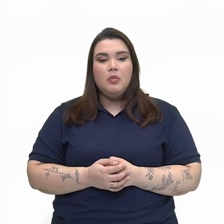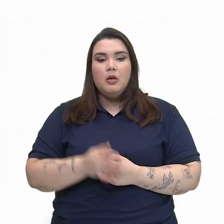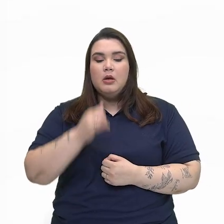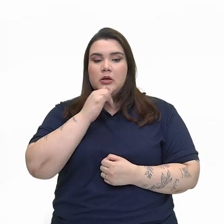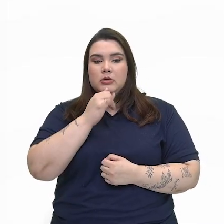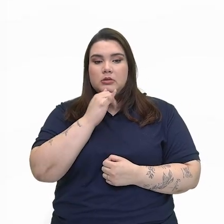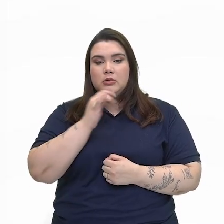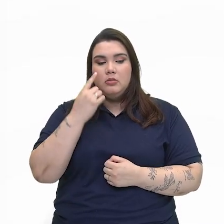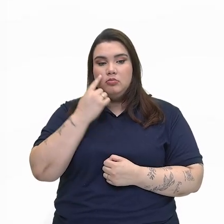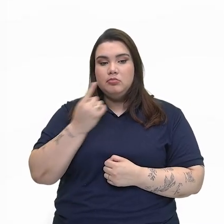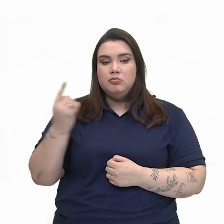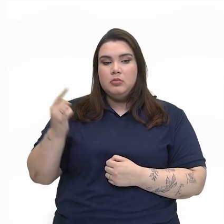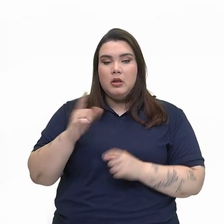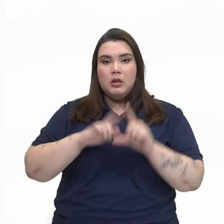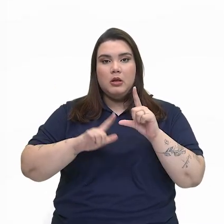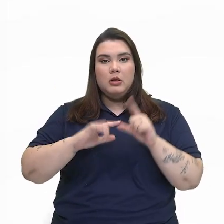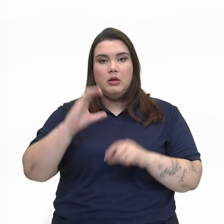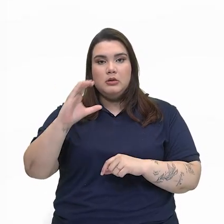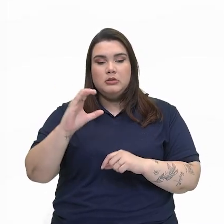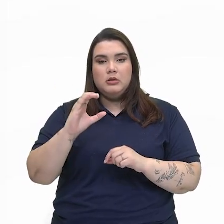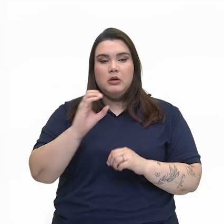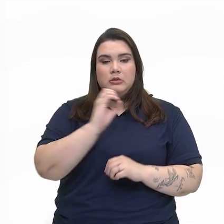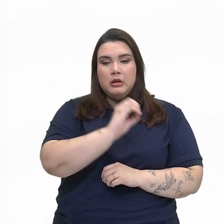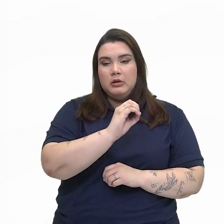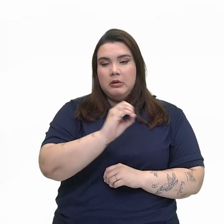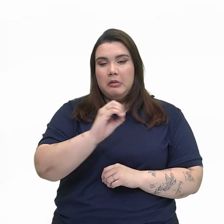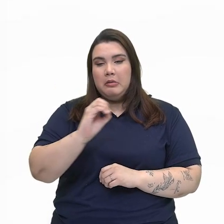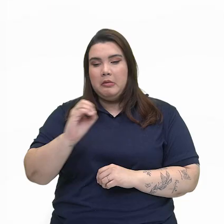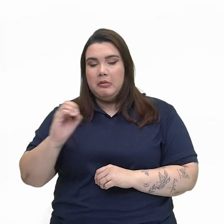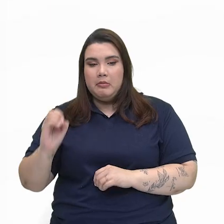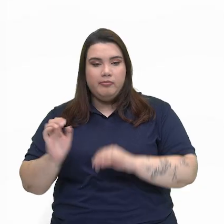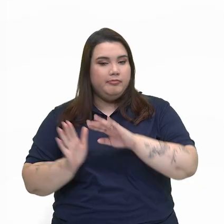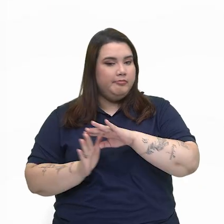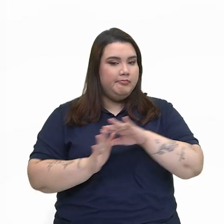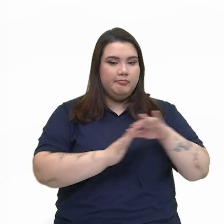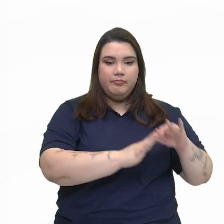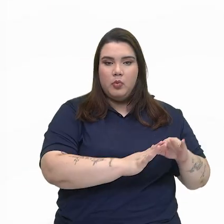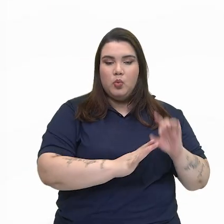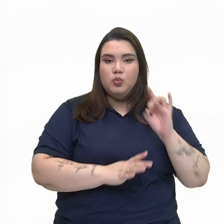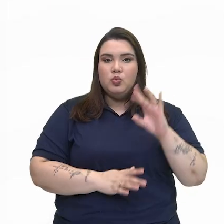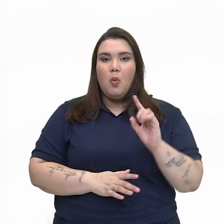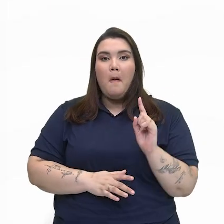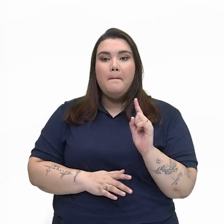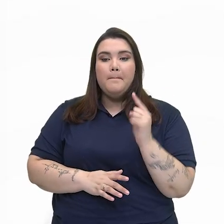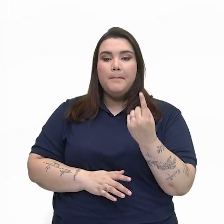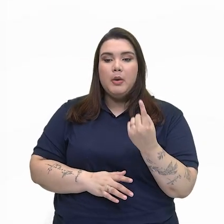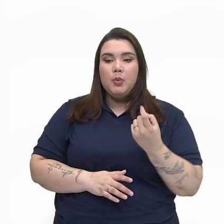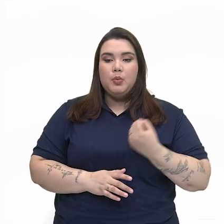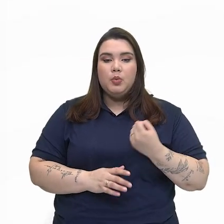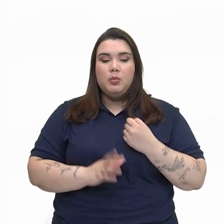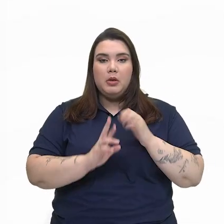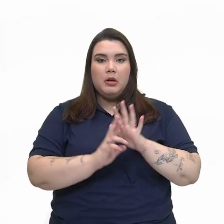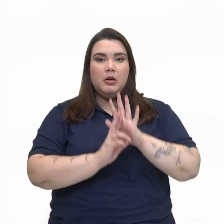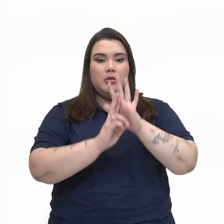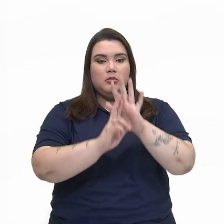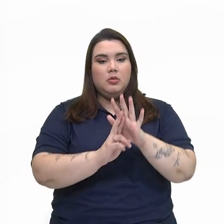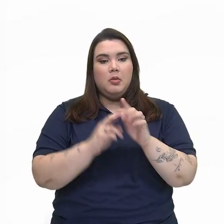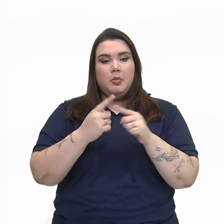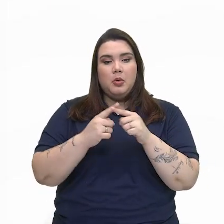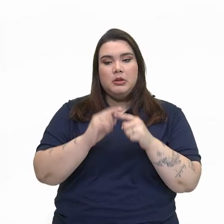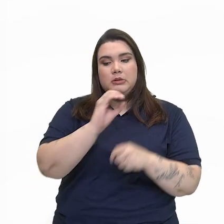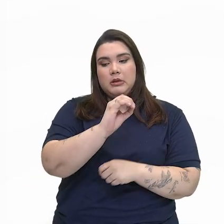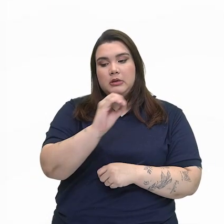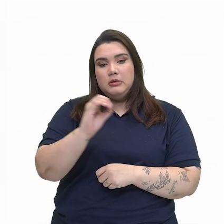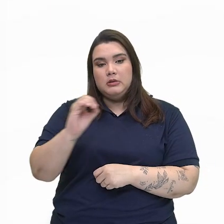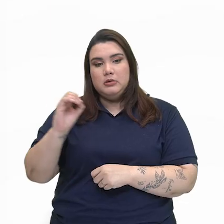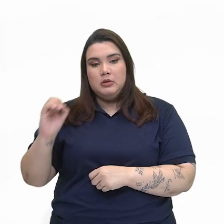começo não contam, então sobrou só 4 algarismos significativos. Não é que o zero não conta, é que esses zeros aqui estão